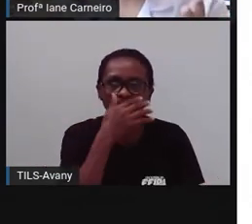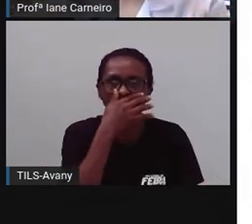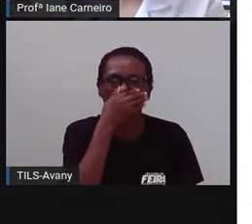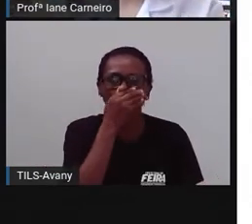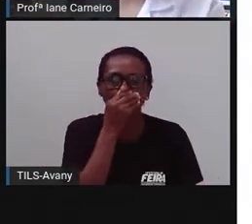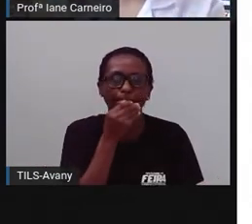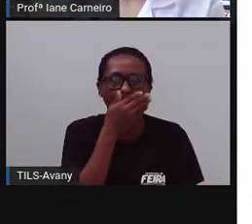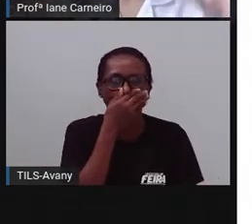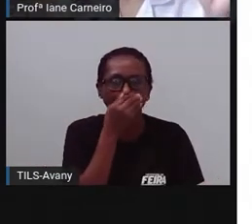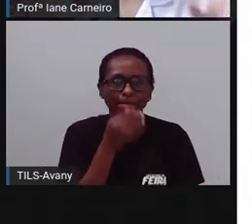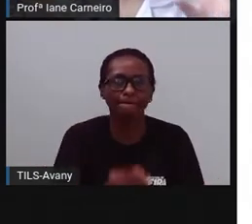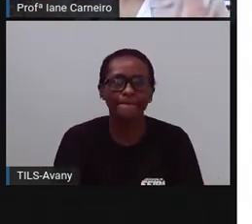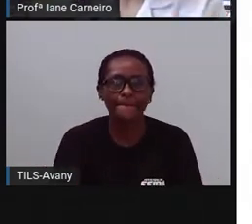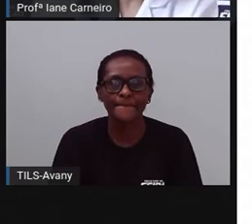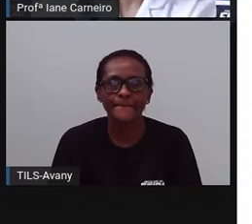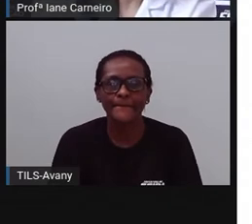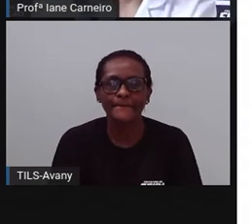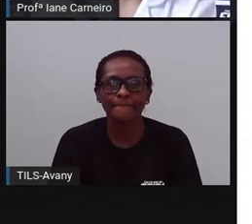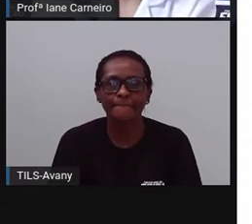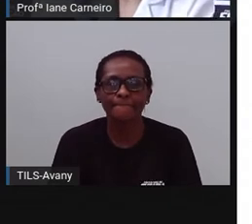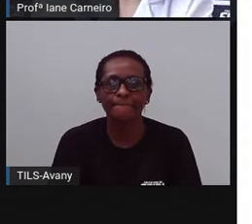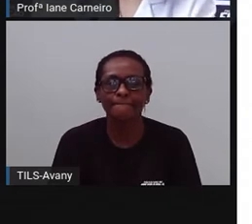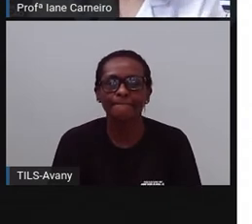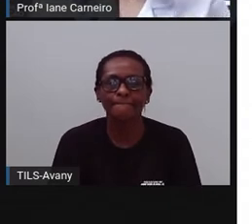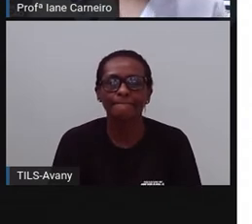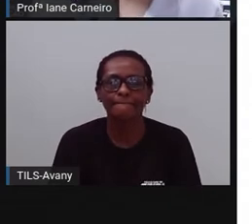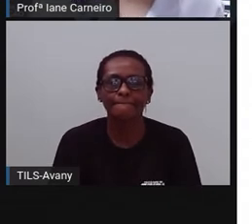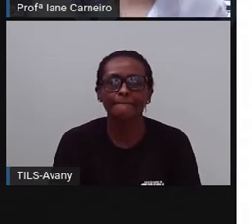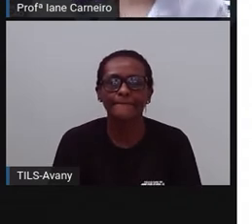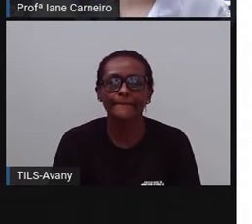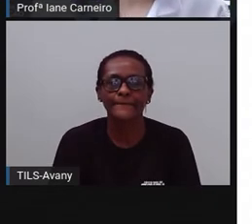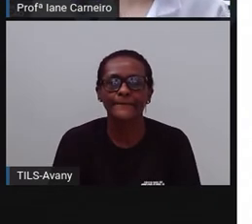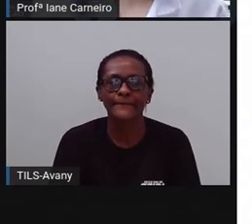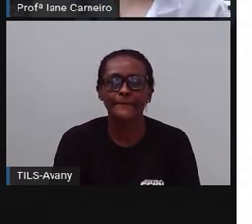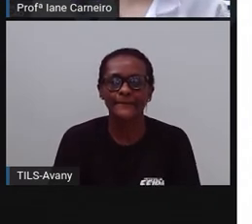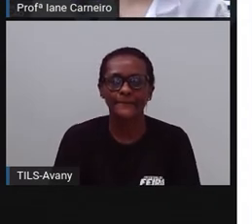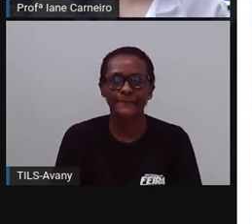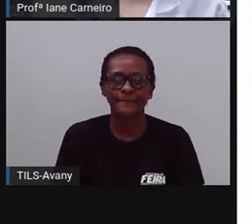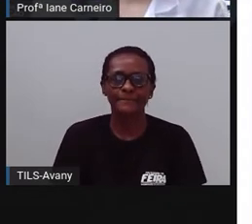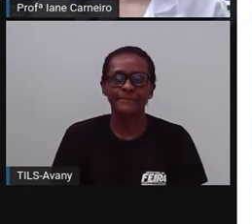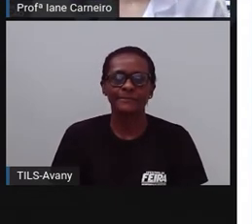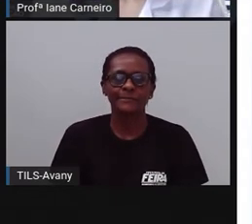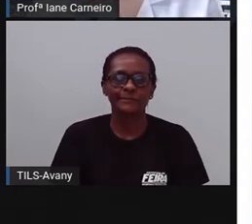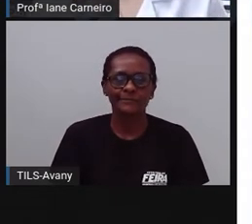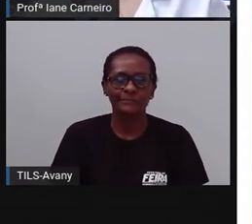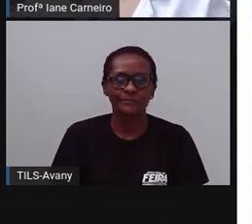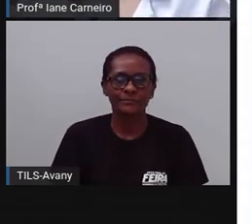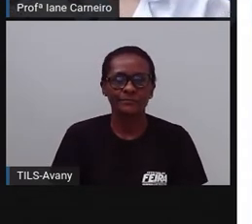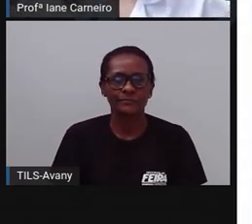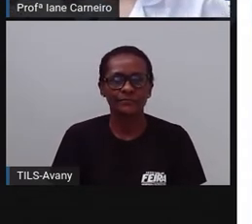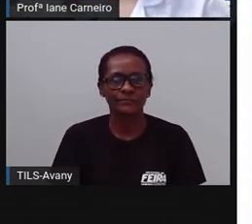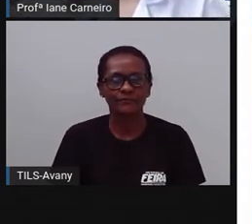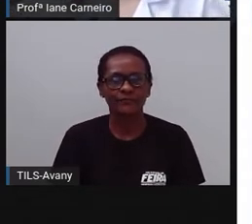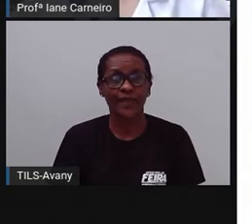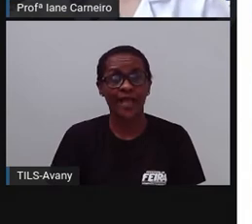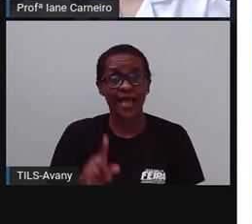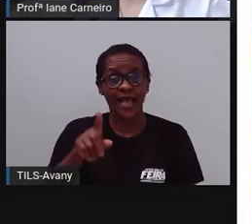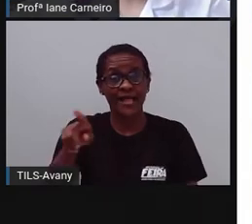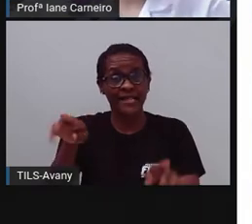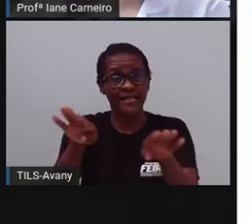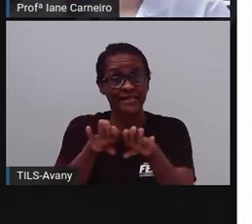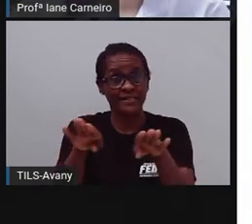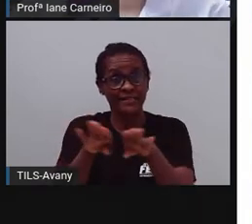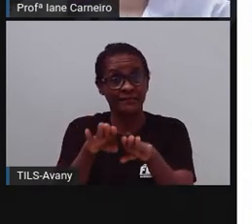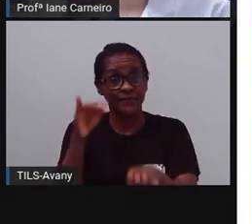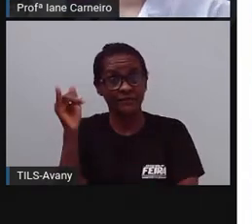precisam aparecer no convite essas não podem deixar de aparecer no é aproveitar vai ficar sendo tem